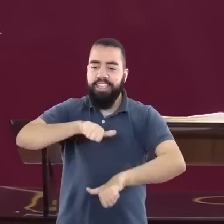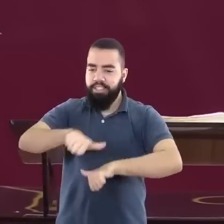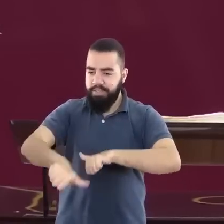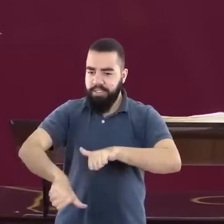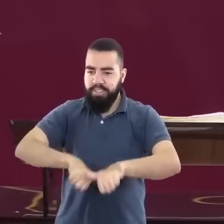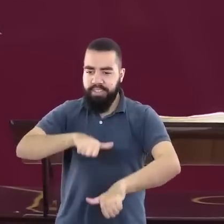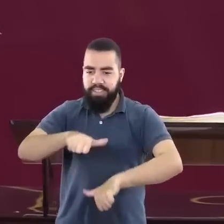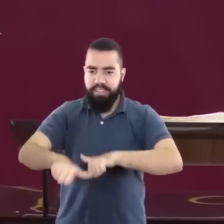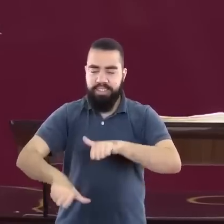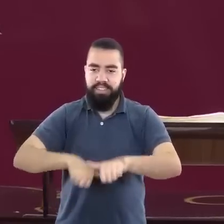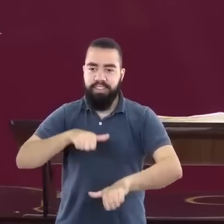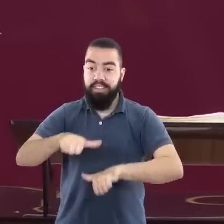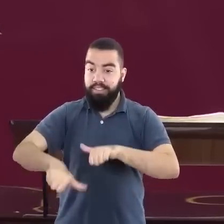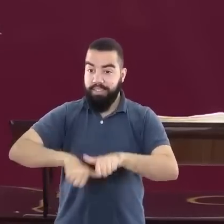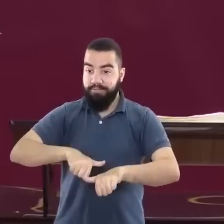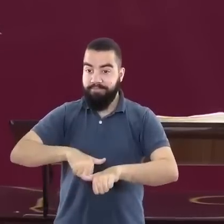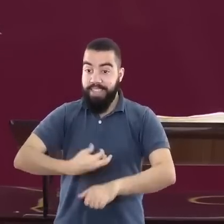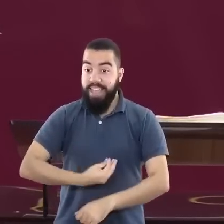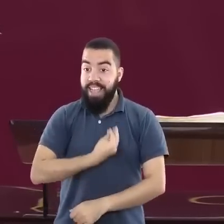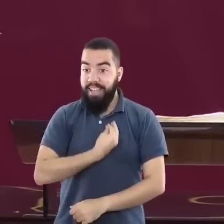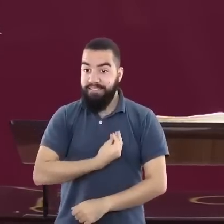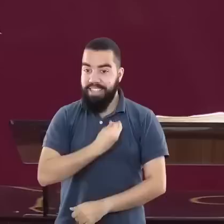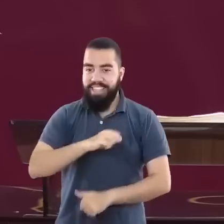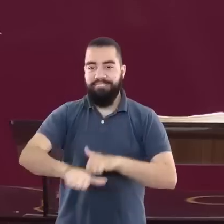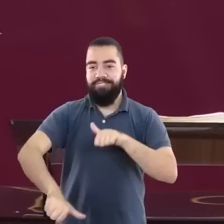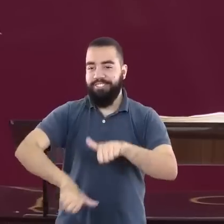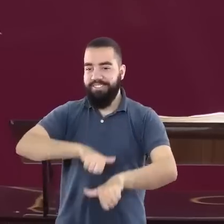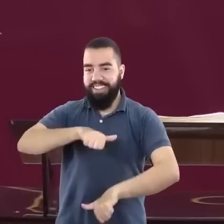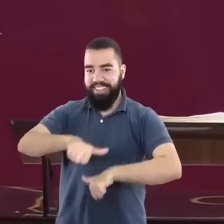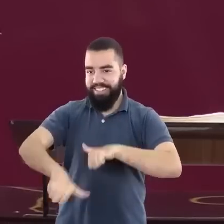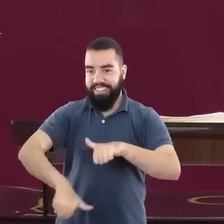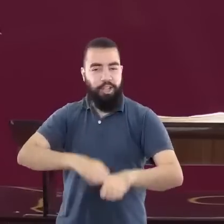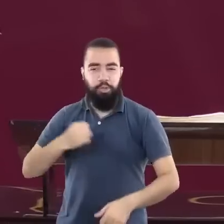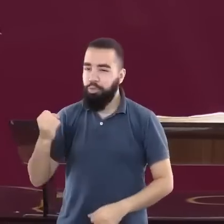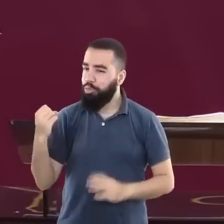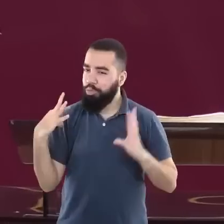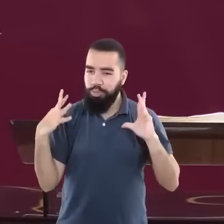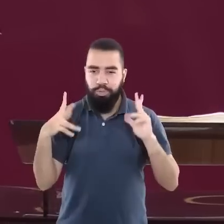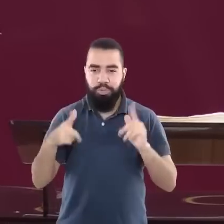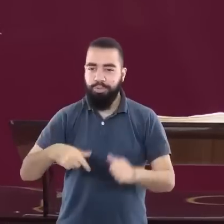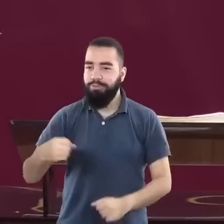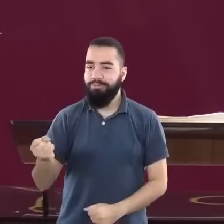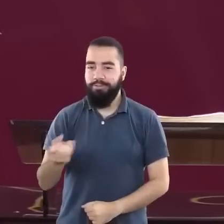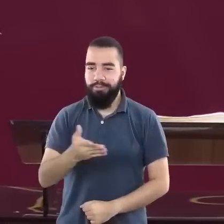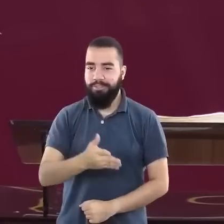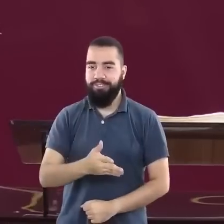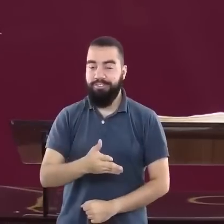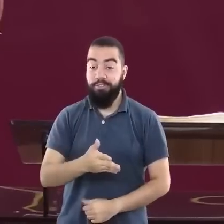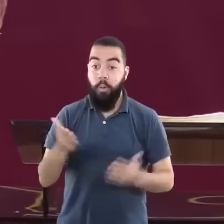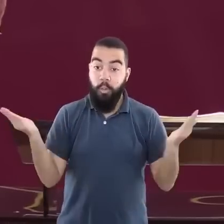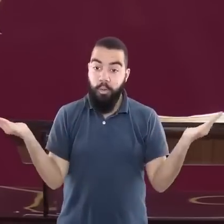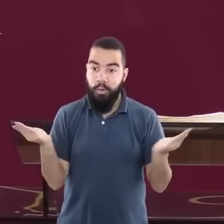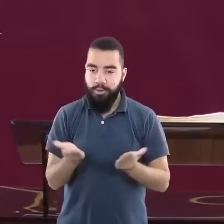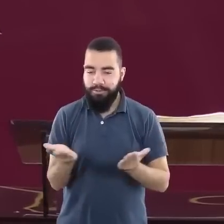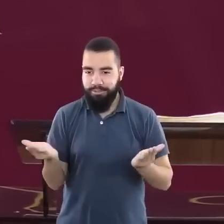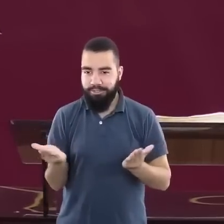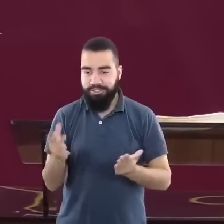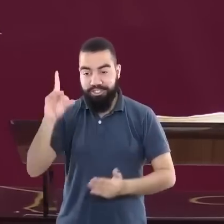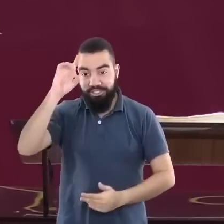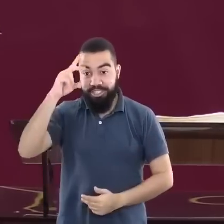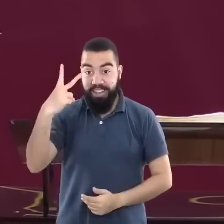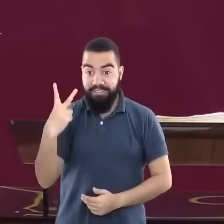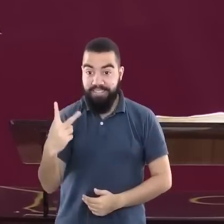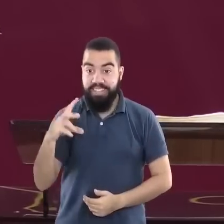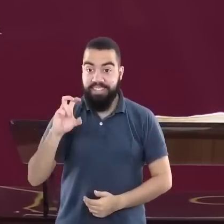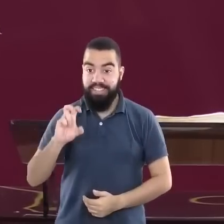destino ele muda a sua estrada tudo se faz de novo na sua história hoje 25 de